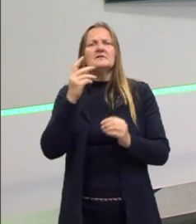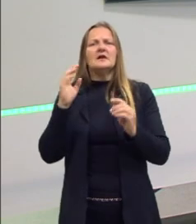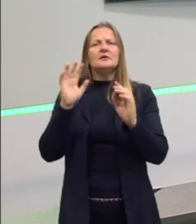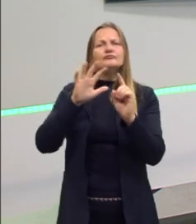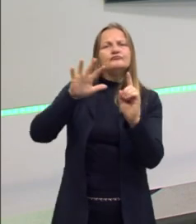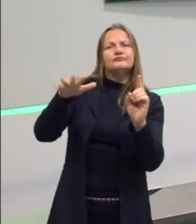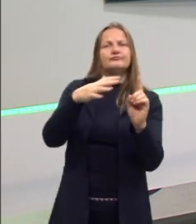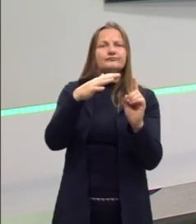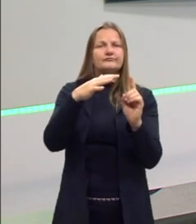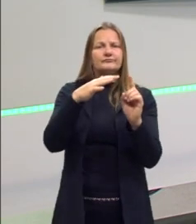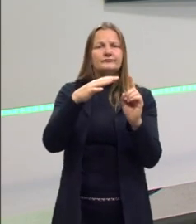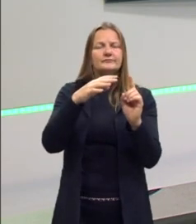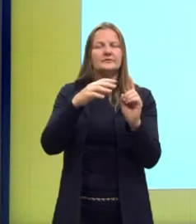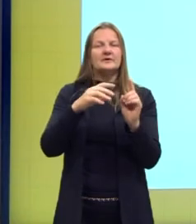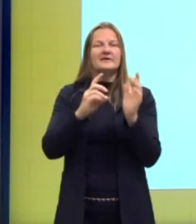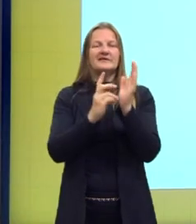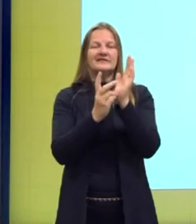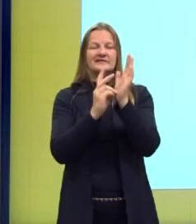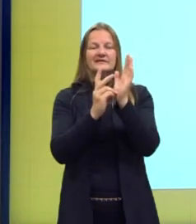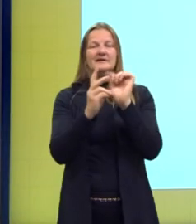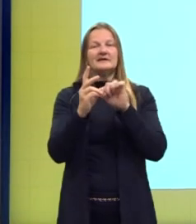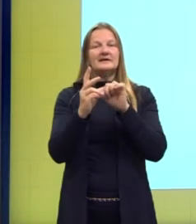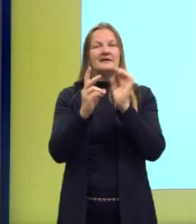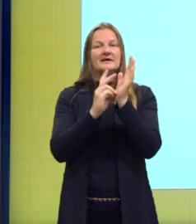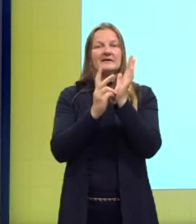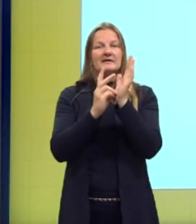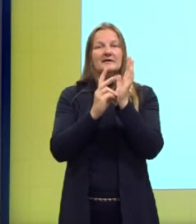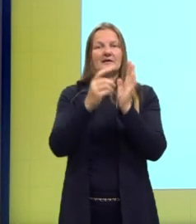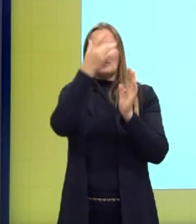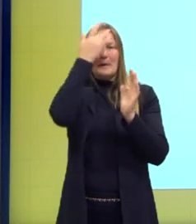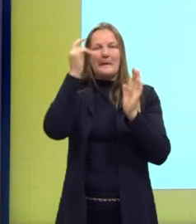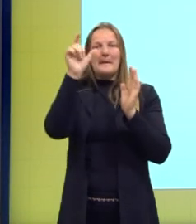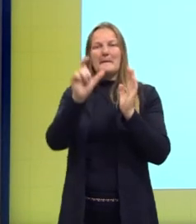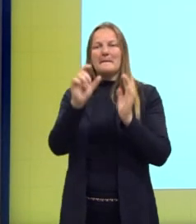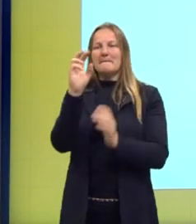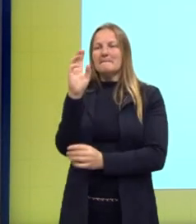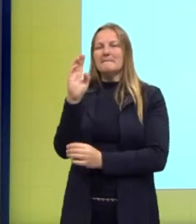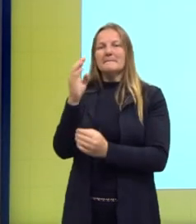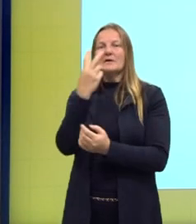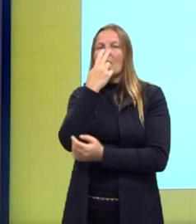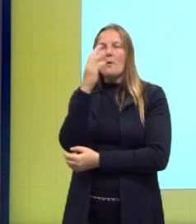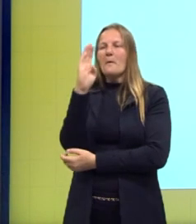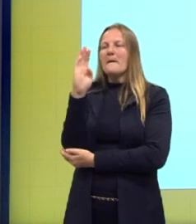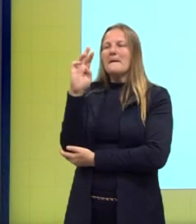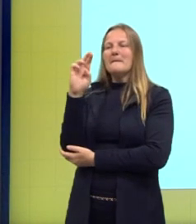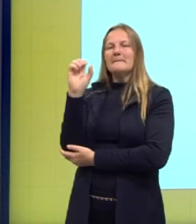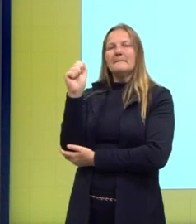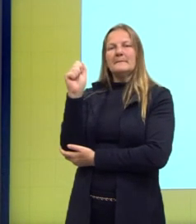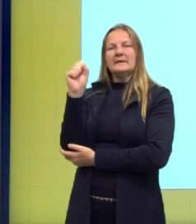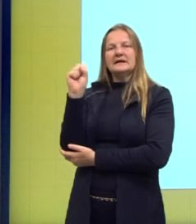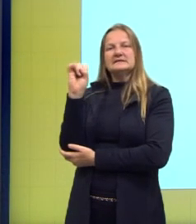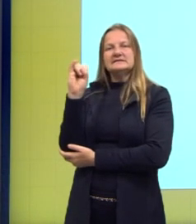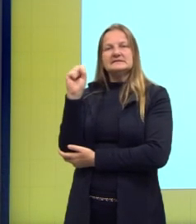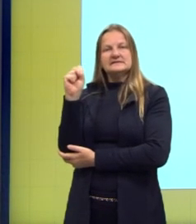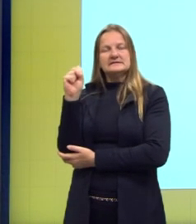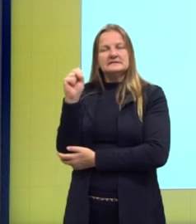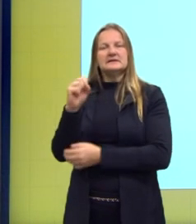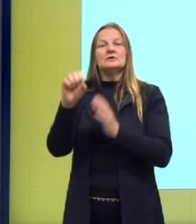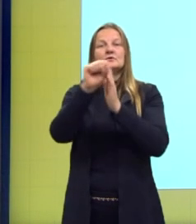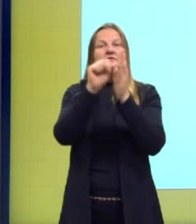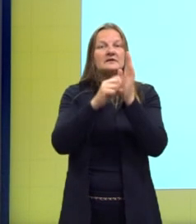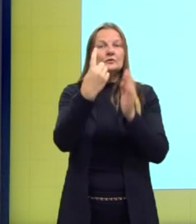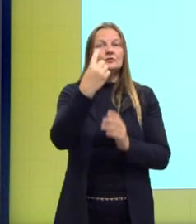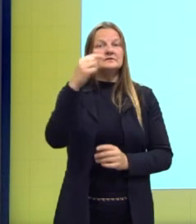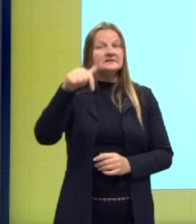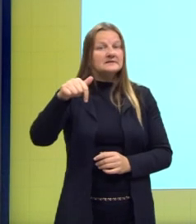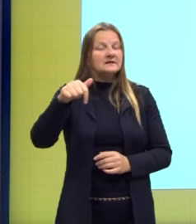os habitantes indígenas como os brasis ou gente Brasília e ocasionalmente no século 17